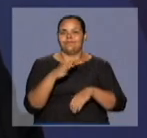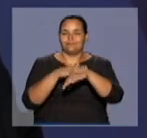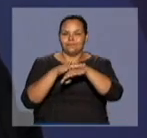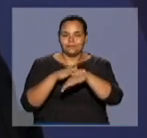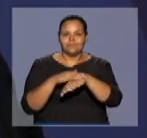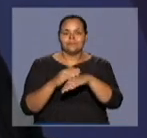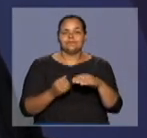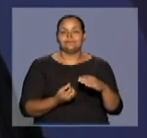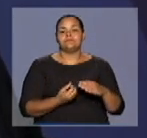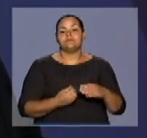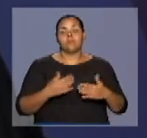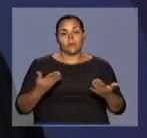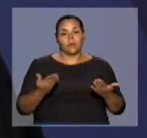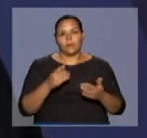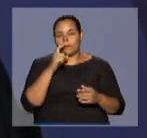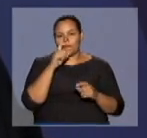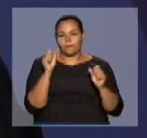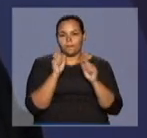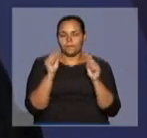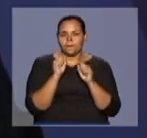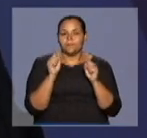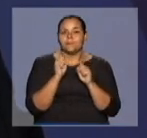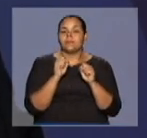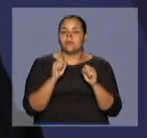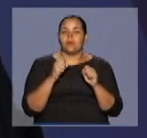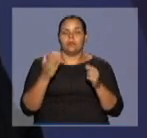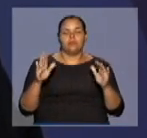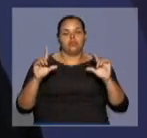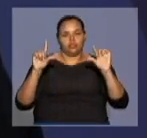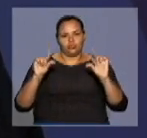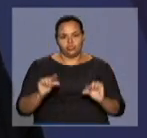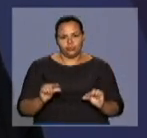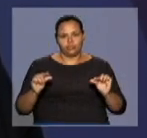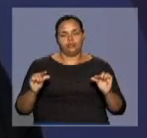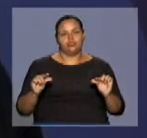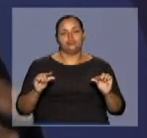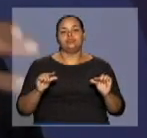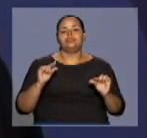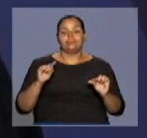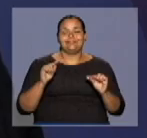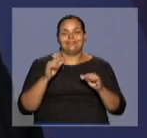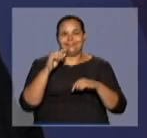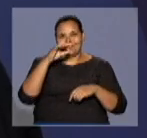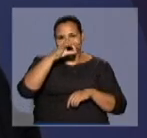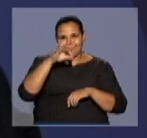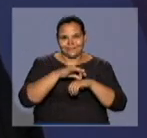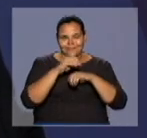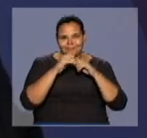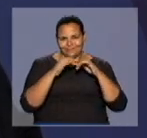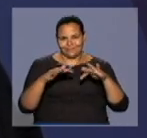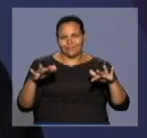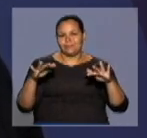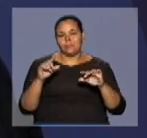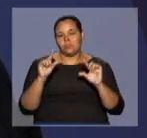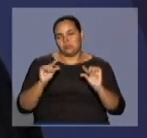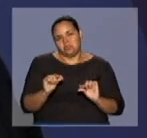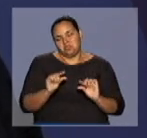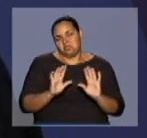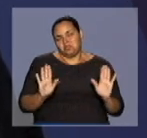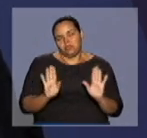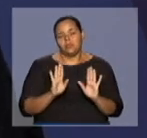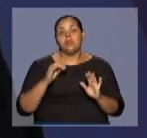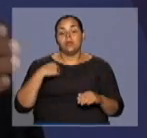um fato. Estamos entrando no inverno, que normalmente diminui a proliferação de mosquitos.